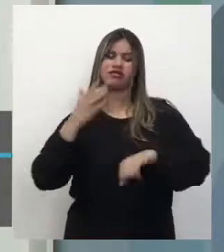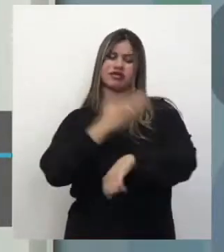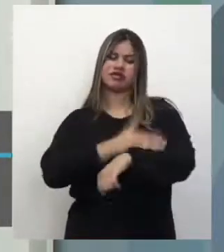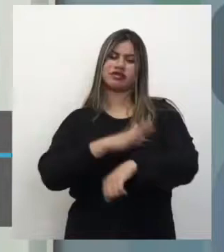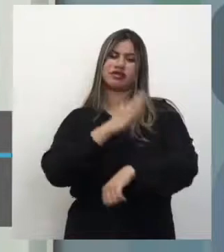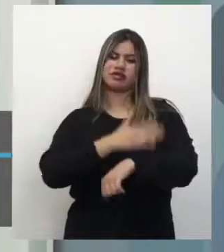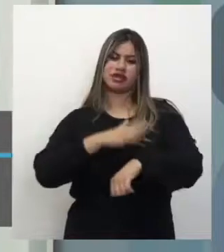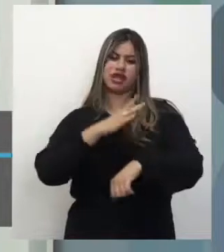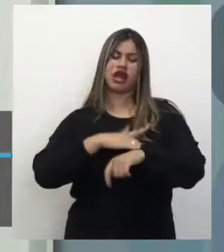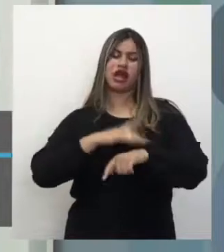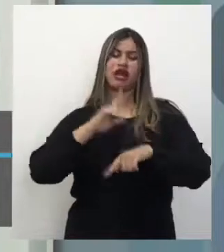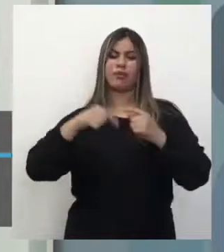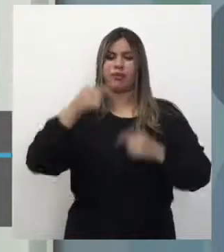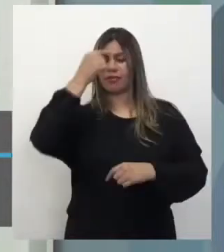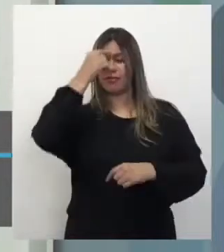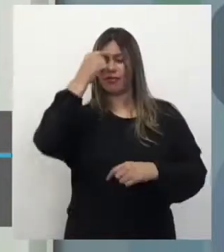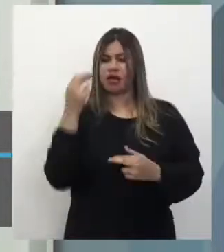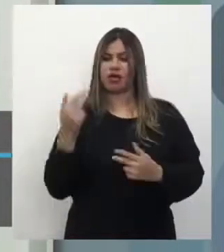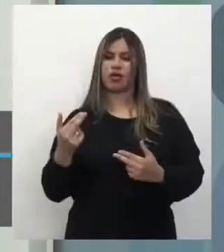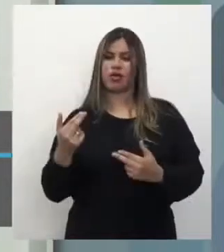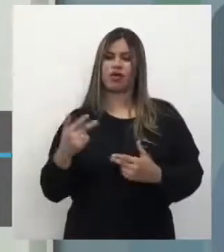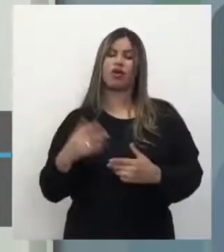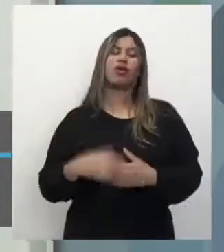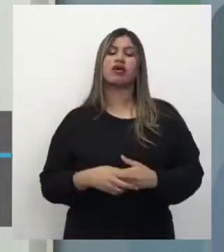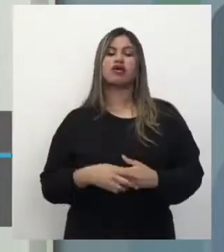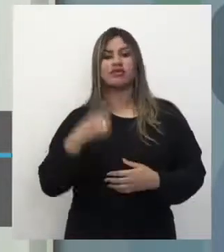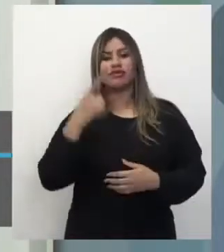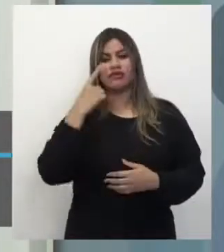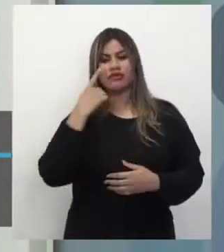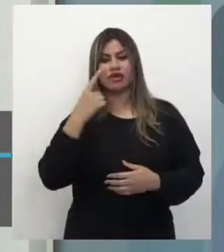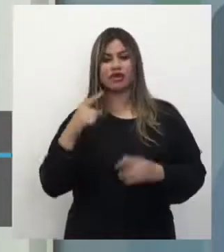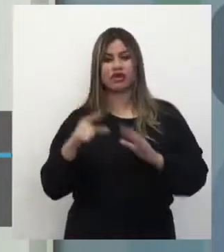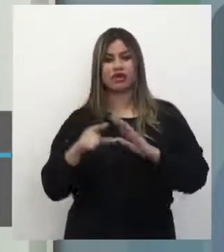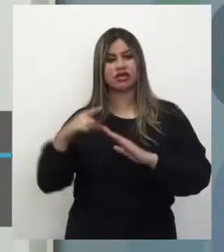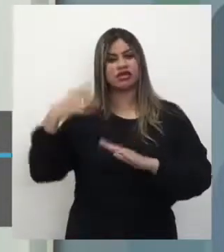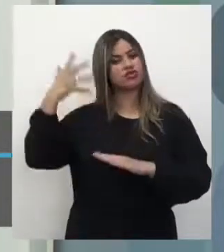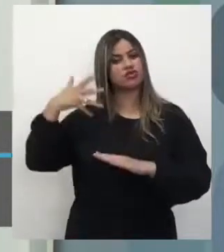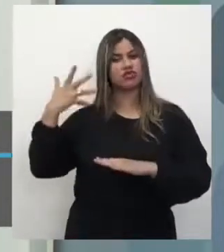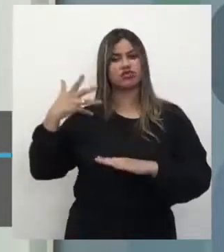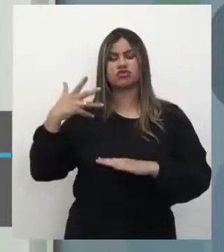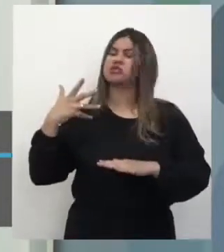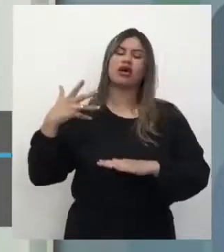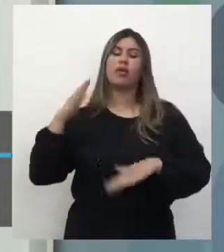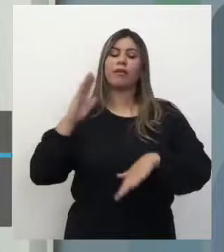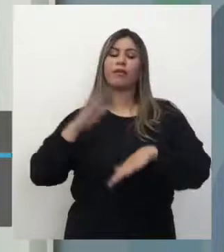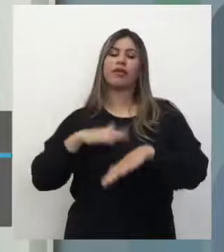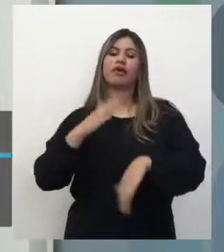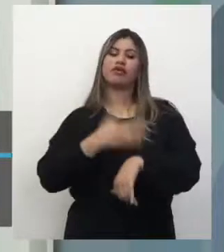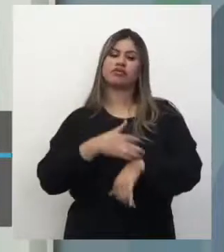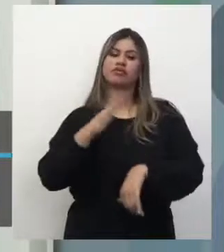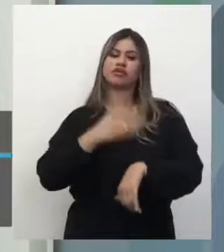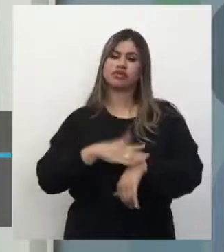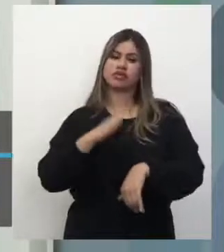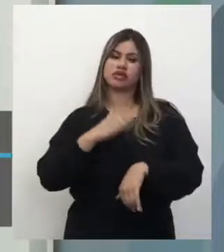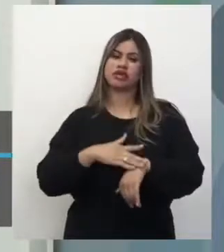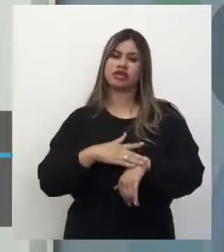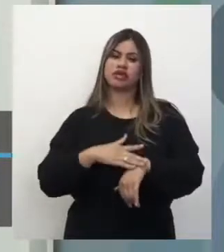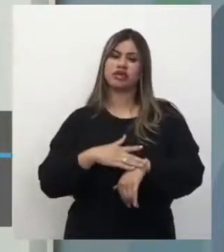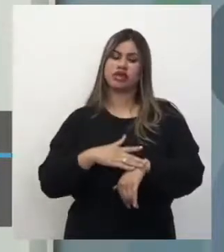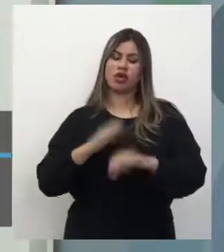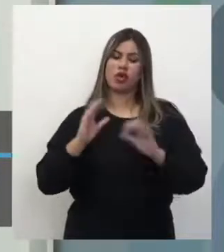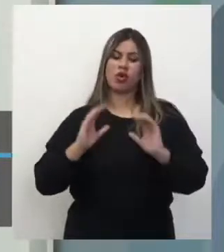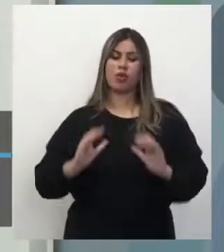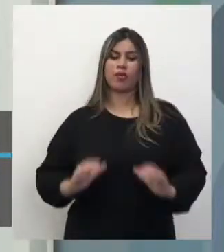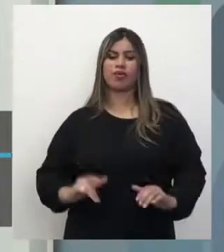pensar como um. Então vejam que a disciplina não passa pelo discurso primeiro, ela passa pela prática. Condiciona o